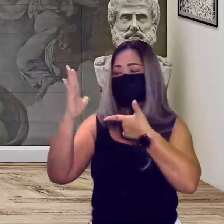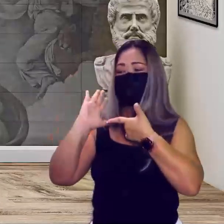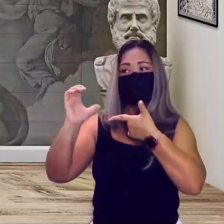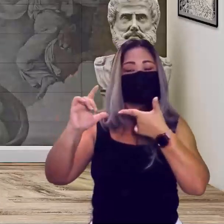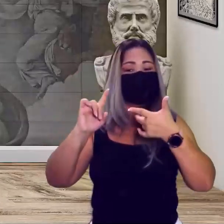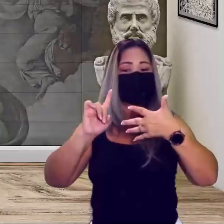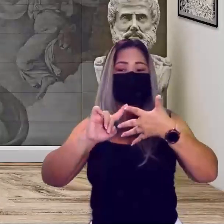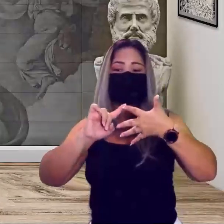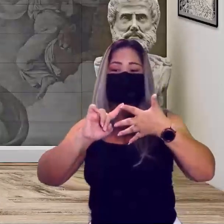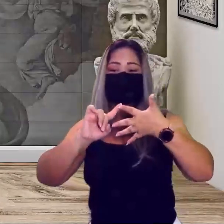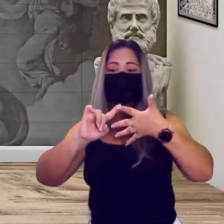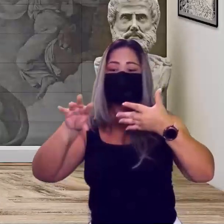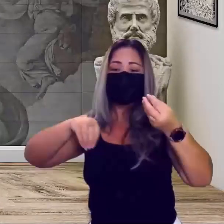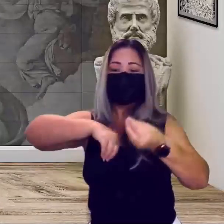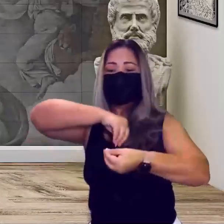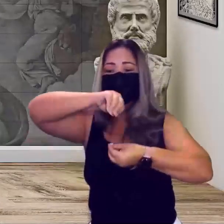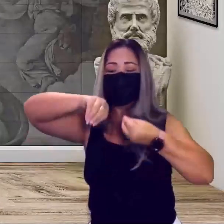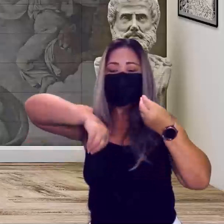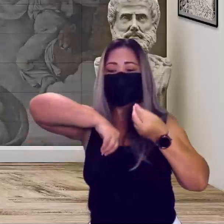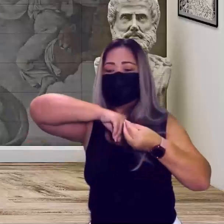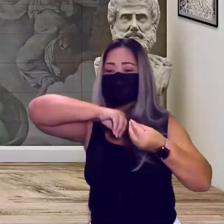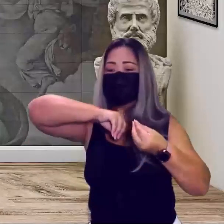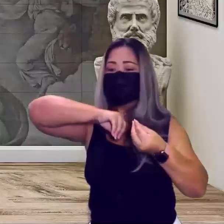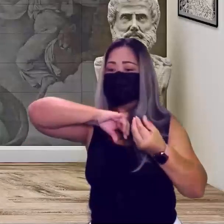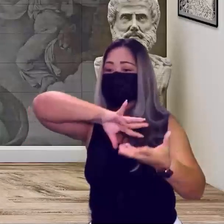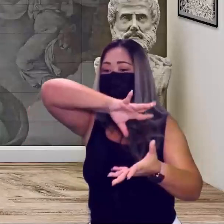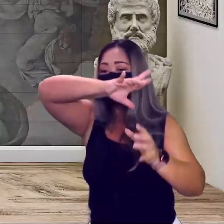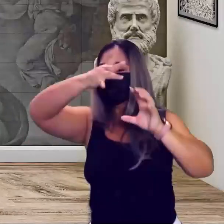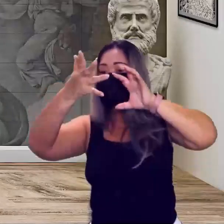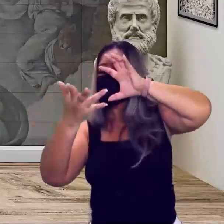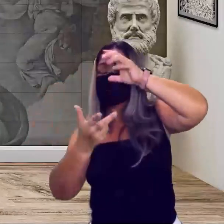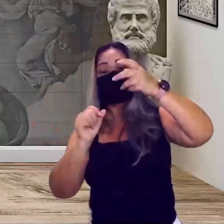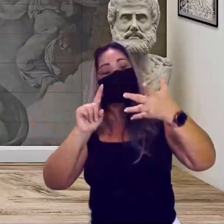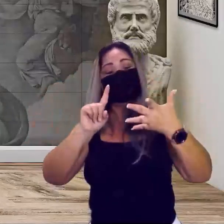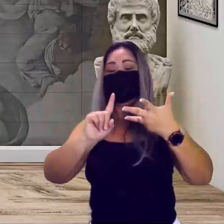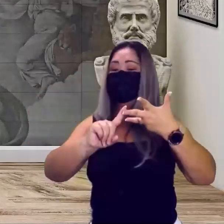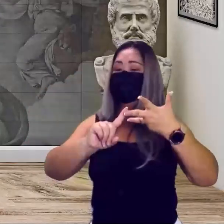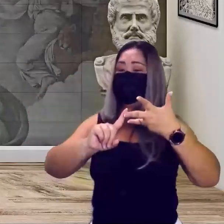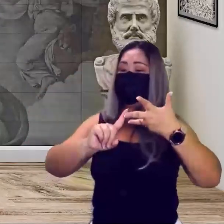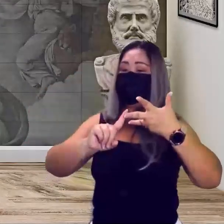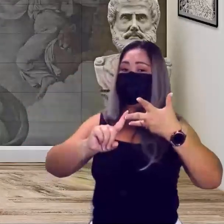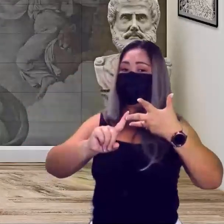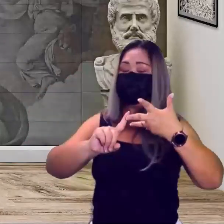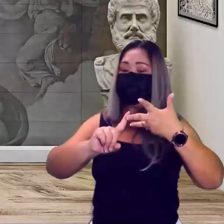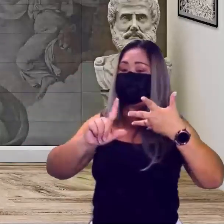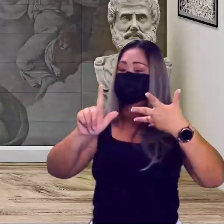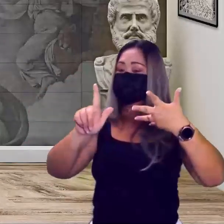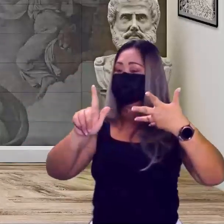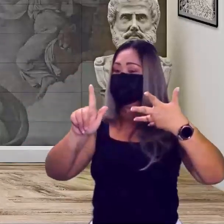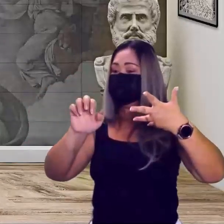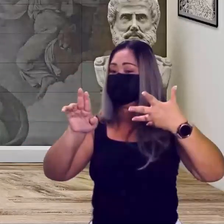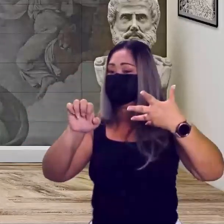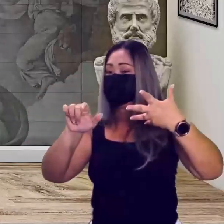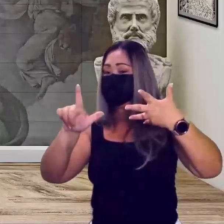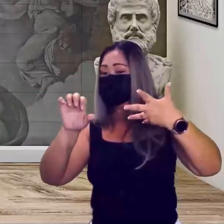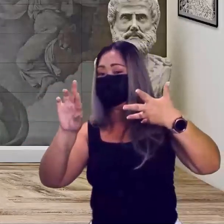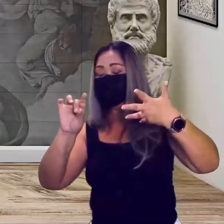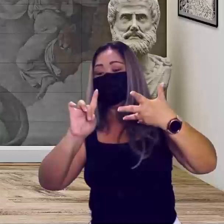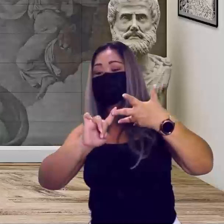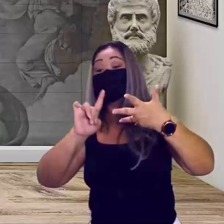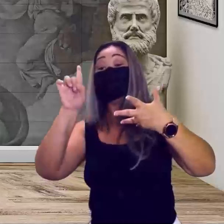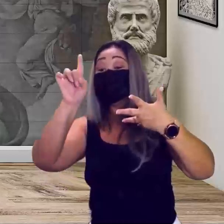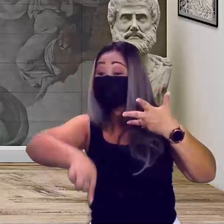ciência, que envolve a questão do universo. Será que é genealogia? Não, isso é